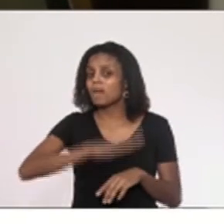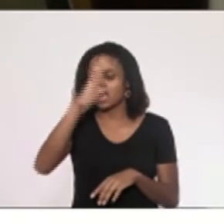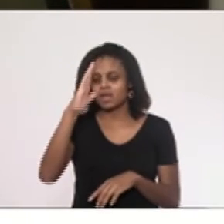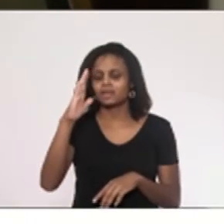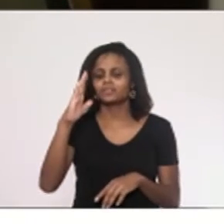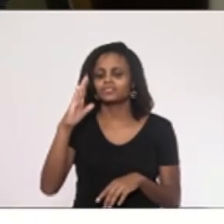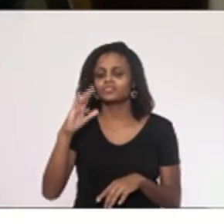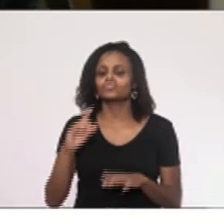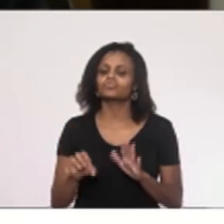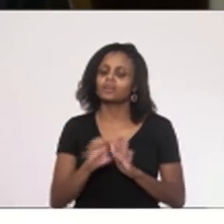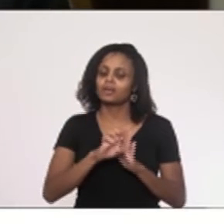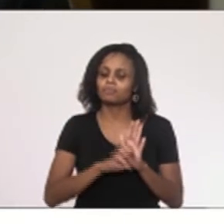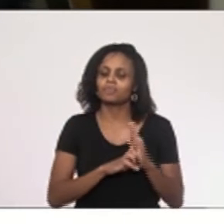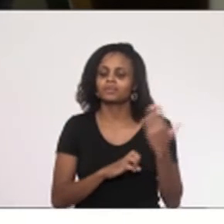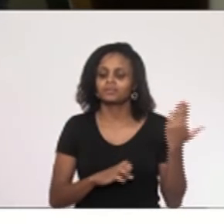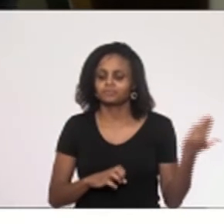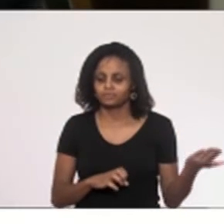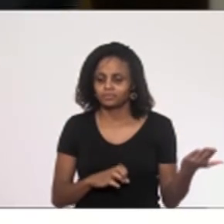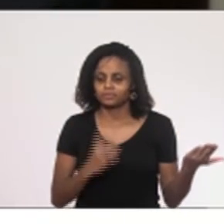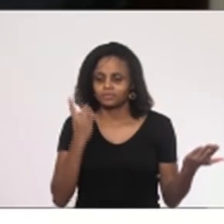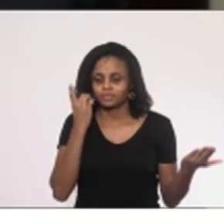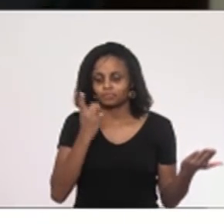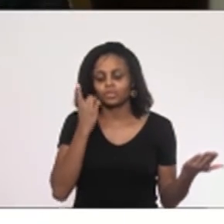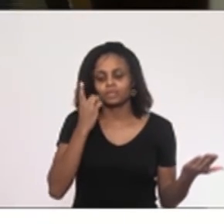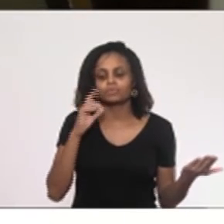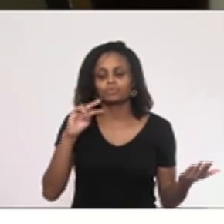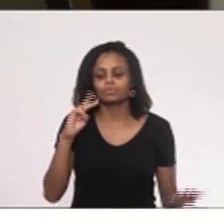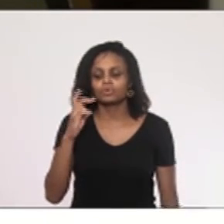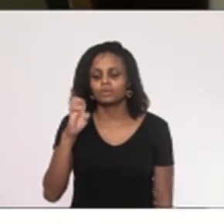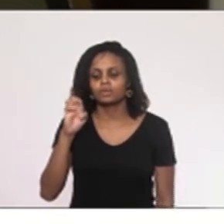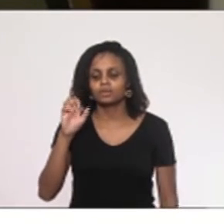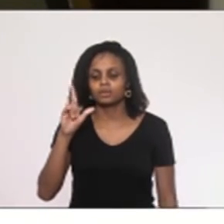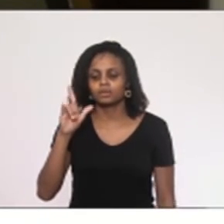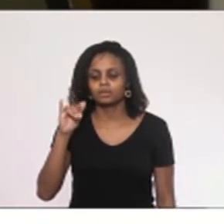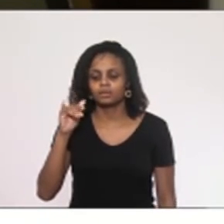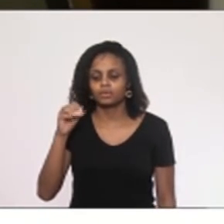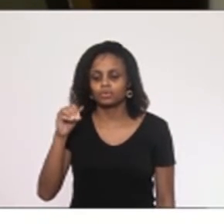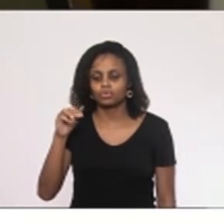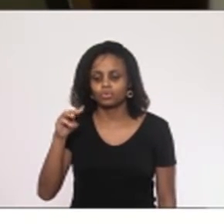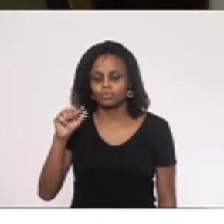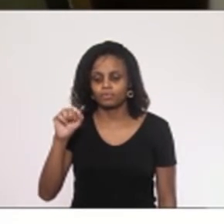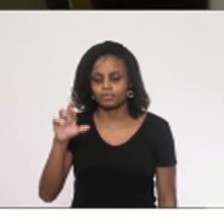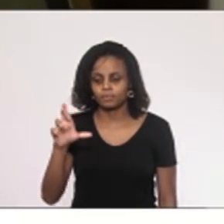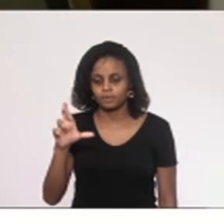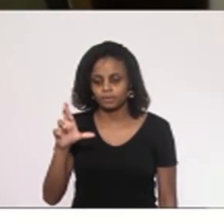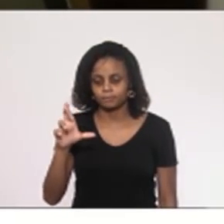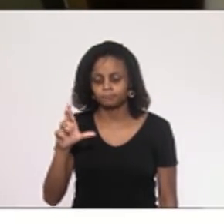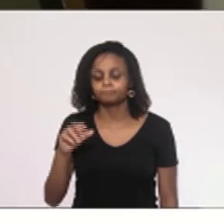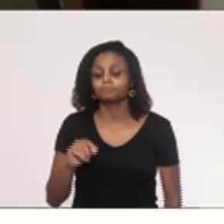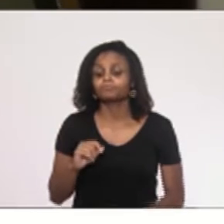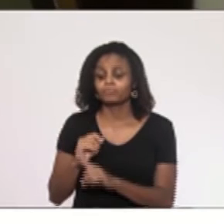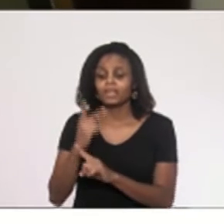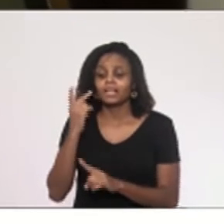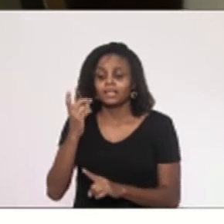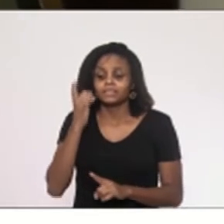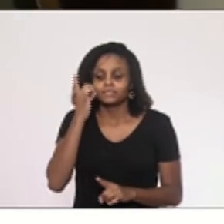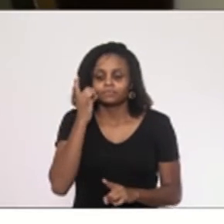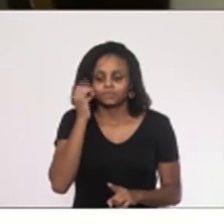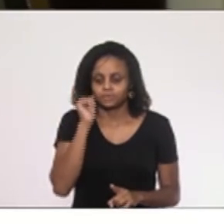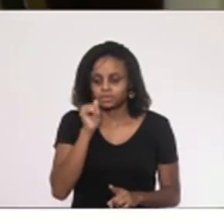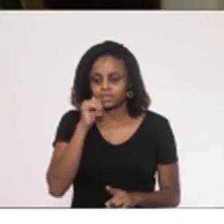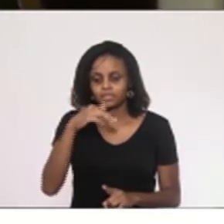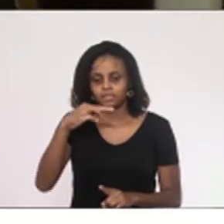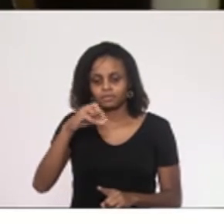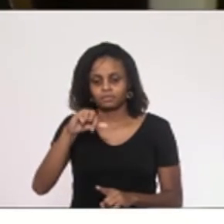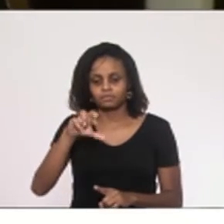ainda a emenda do deputado Eliomar. Porque porque, como a deputada Marta Rocha disse, se a